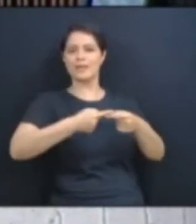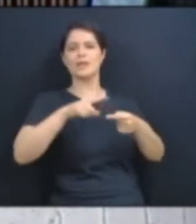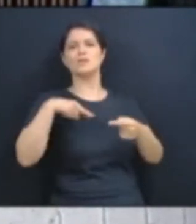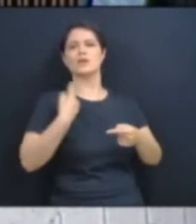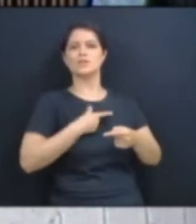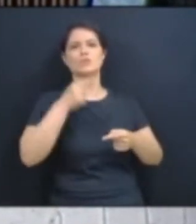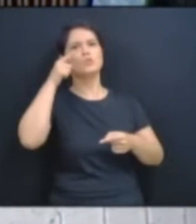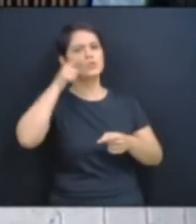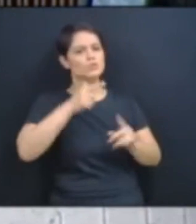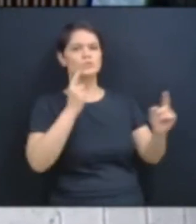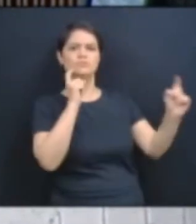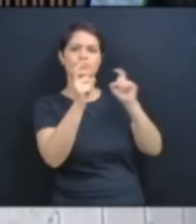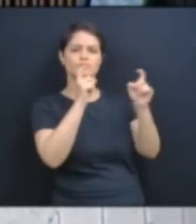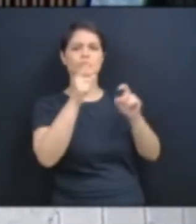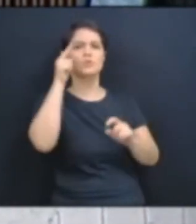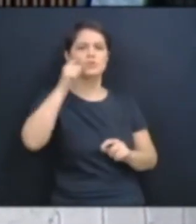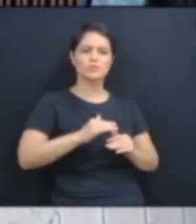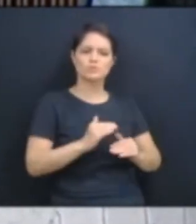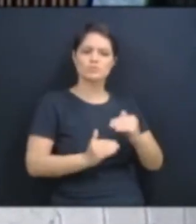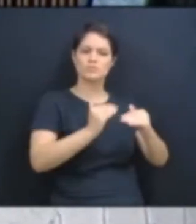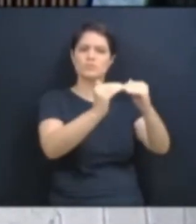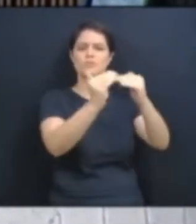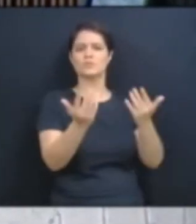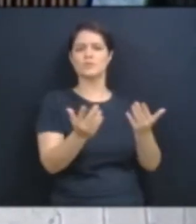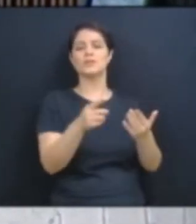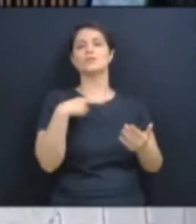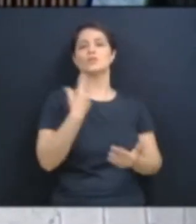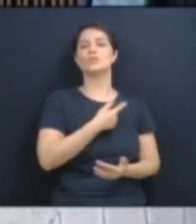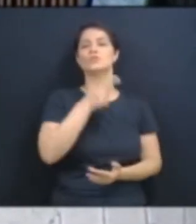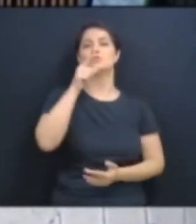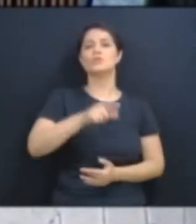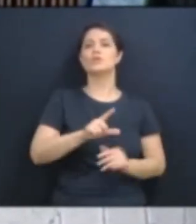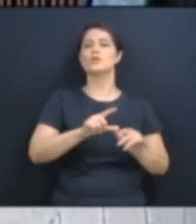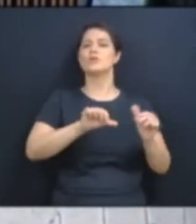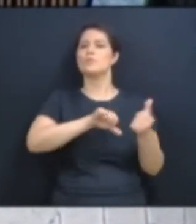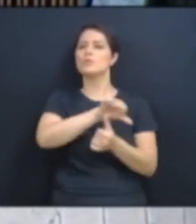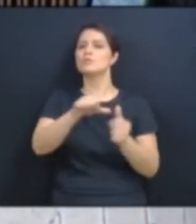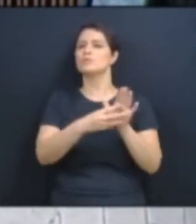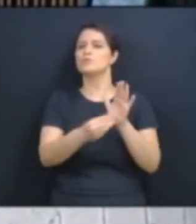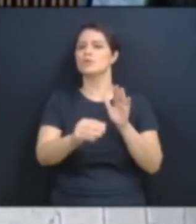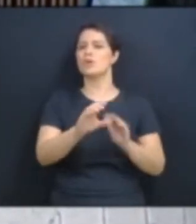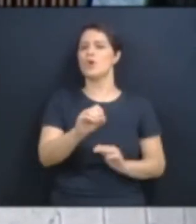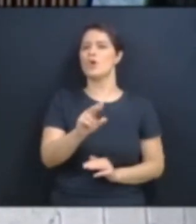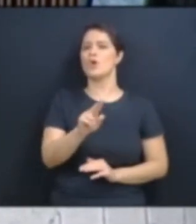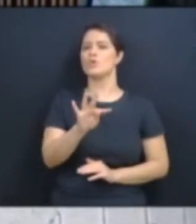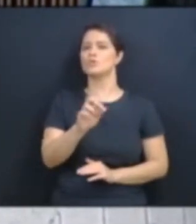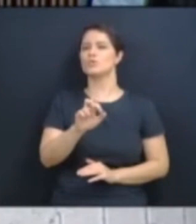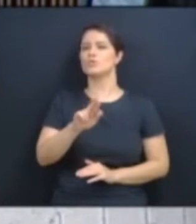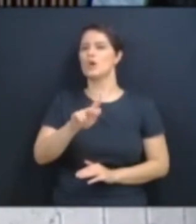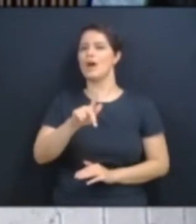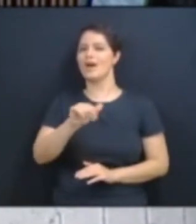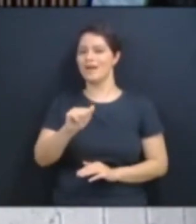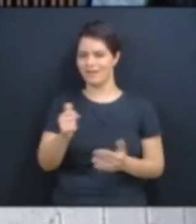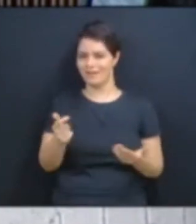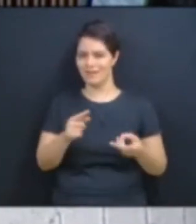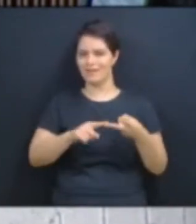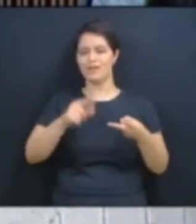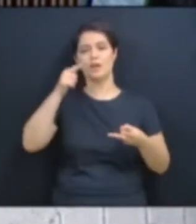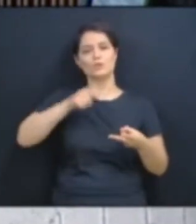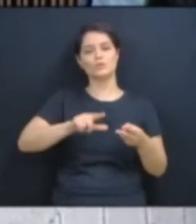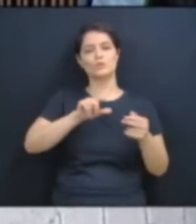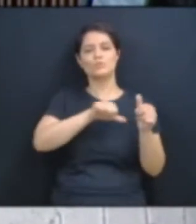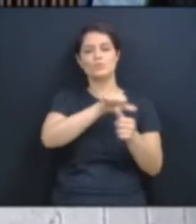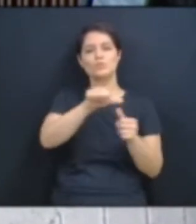de janeiro para cá aumentar a curva de aporte de 1% para 18%. Conseguimos colocar